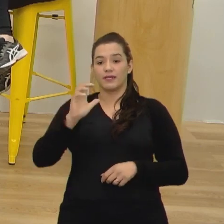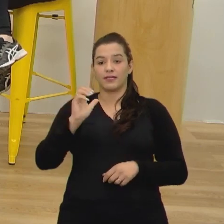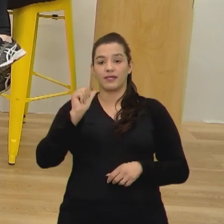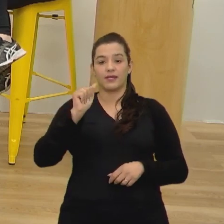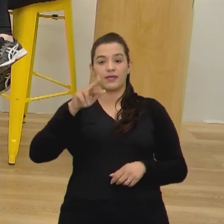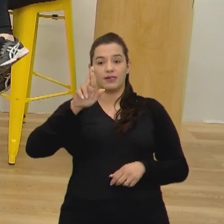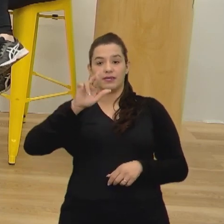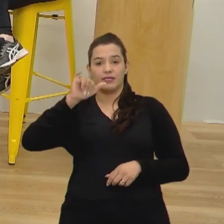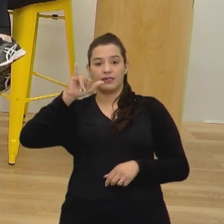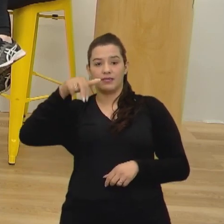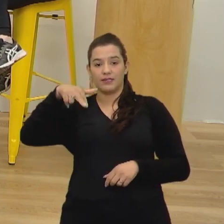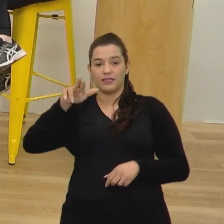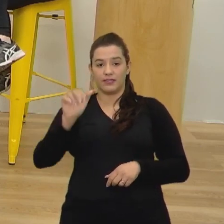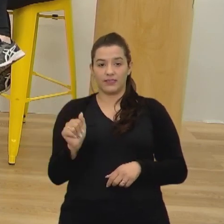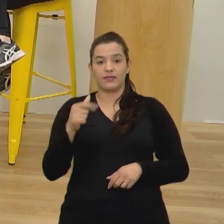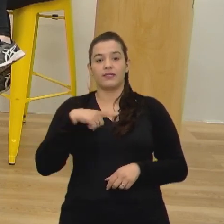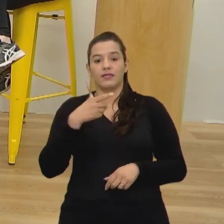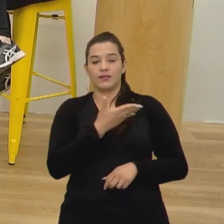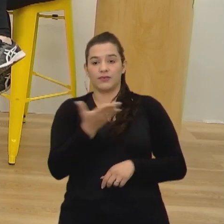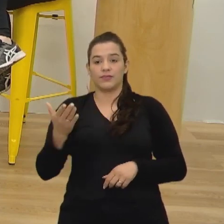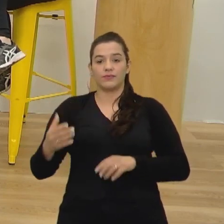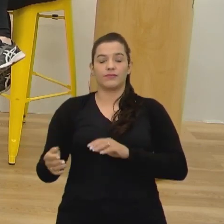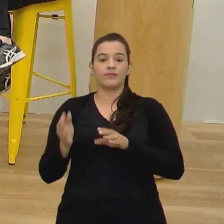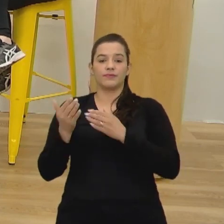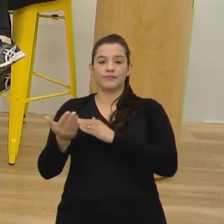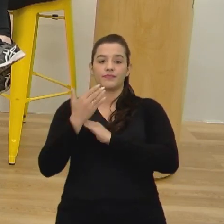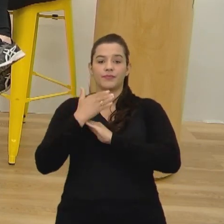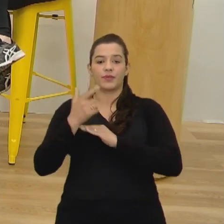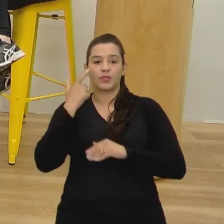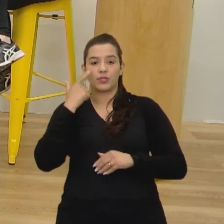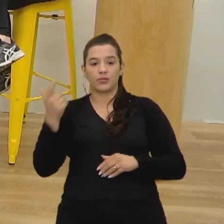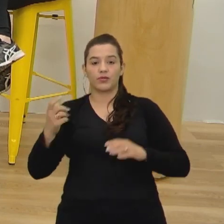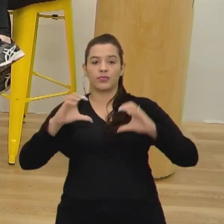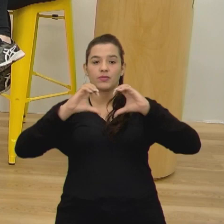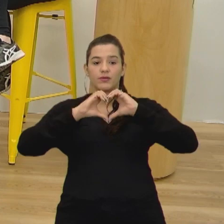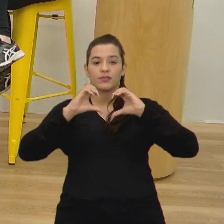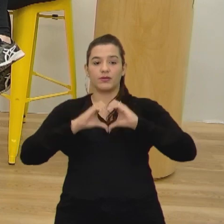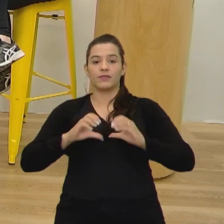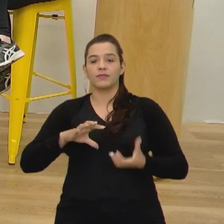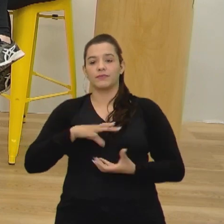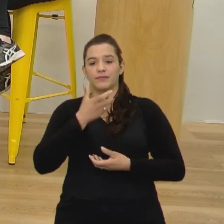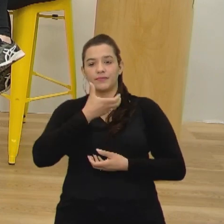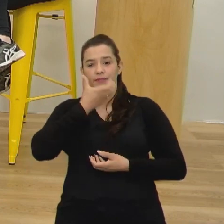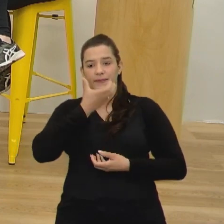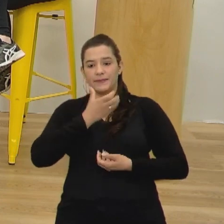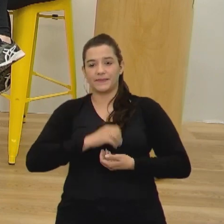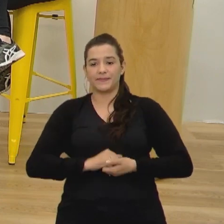Vamos pra Karim. Vamos mandar pra Karim, nossa querida produtora aí, ó. Um coração em formato de maçã.